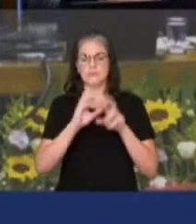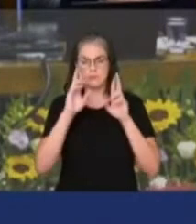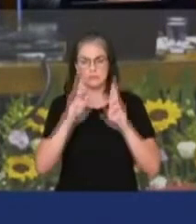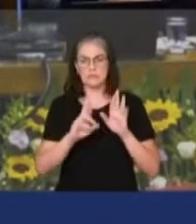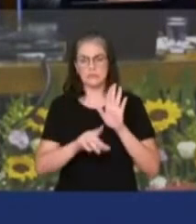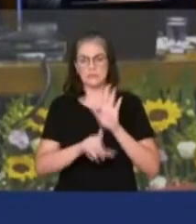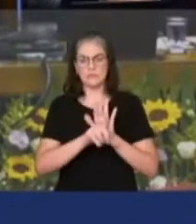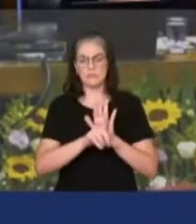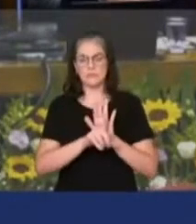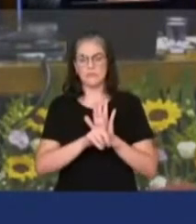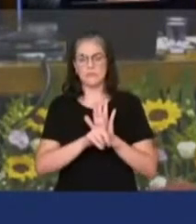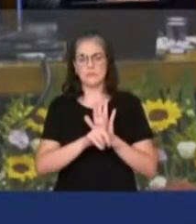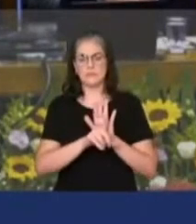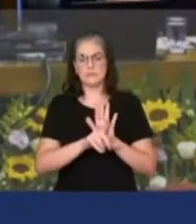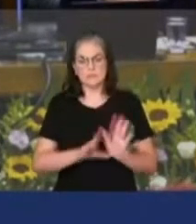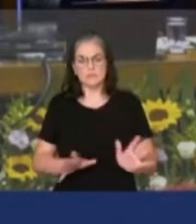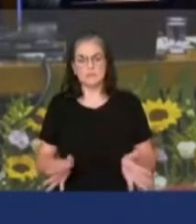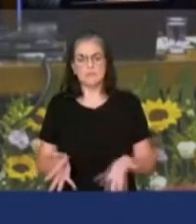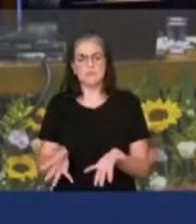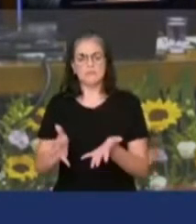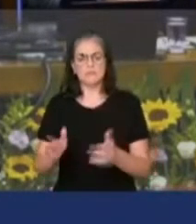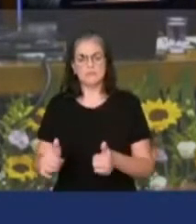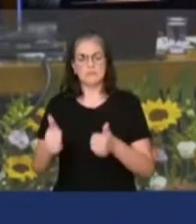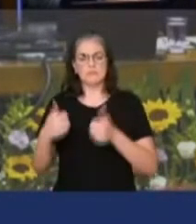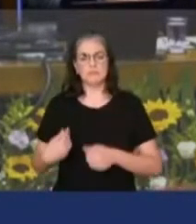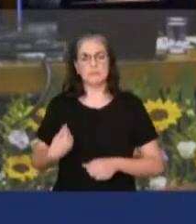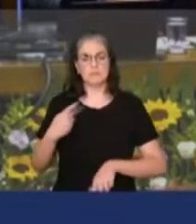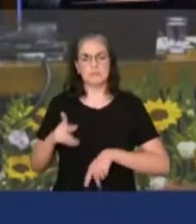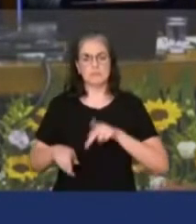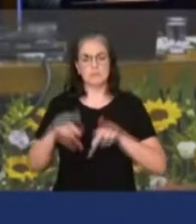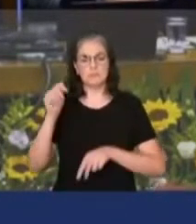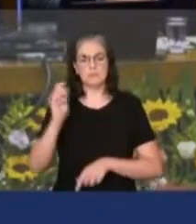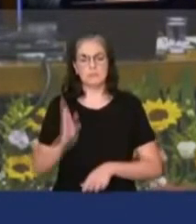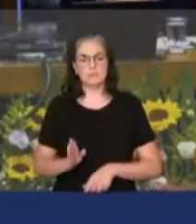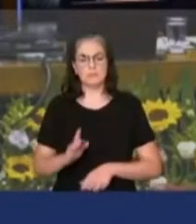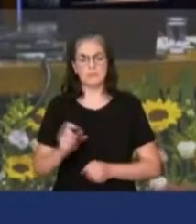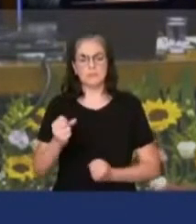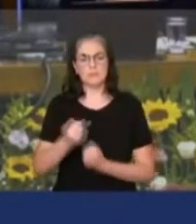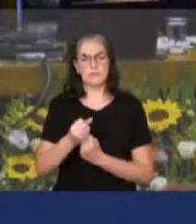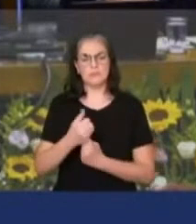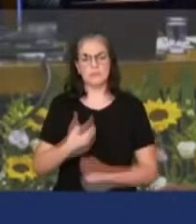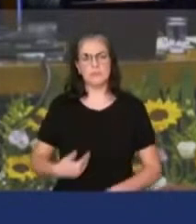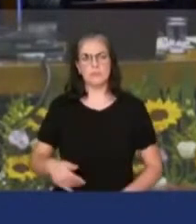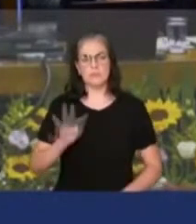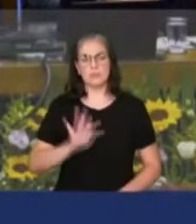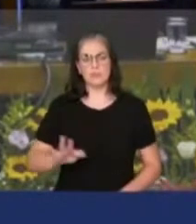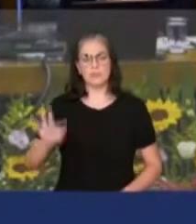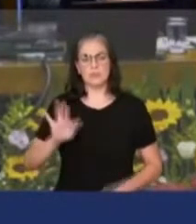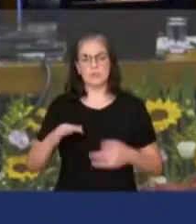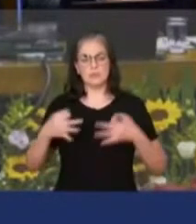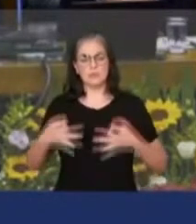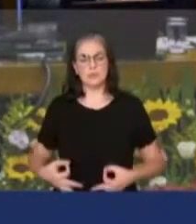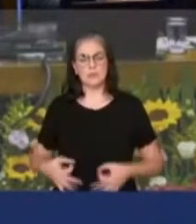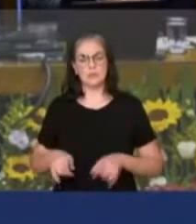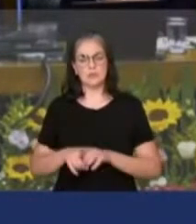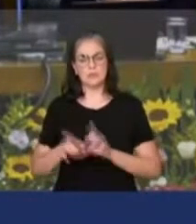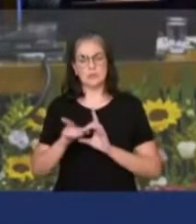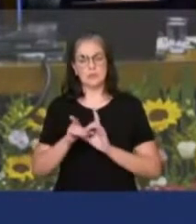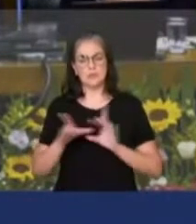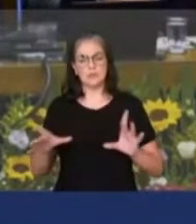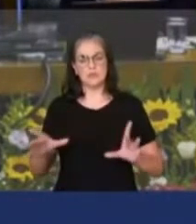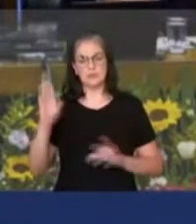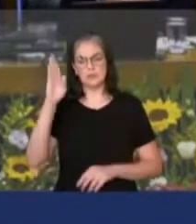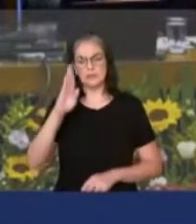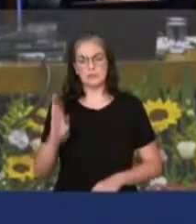o bem geral do povo brasileiro e sustentar a União, a integridade e a independência do